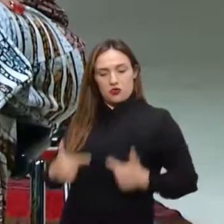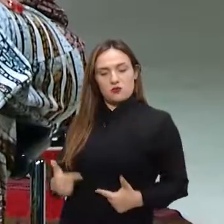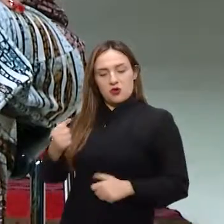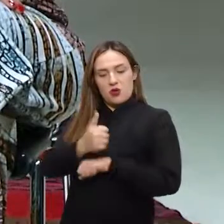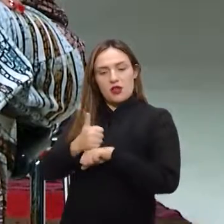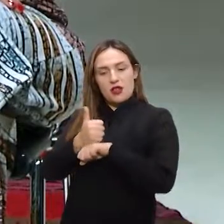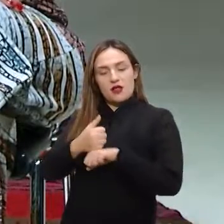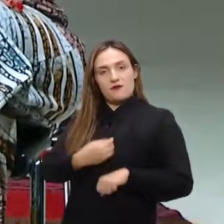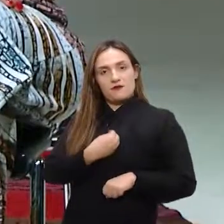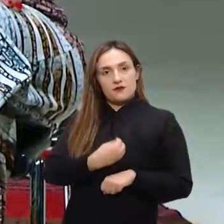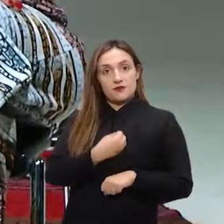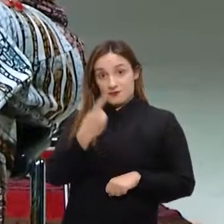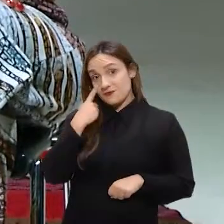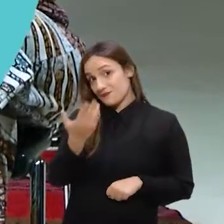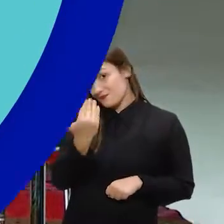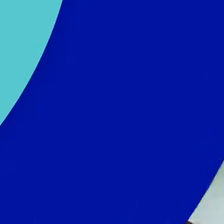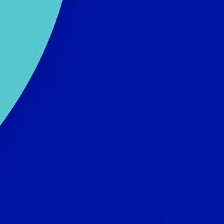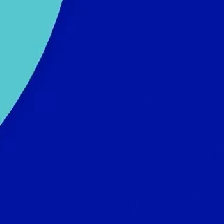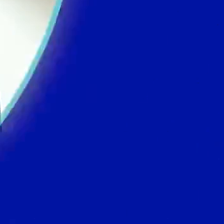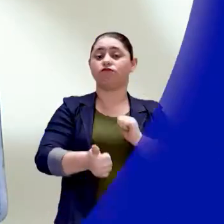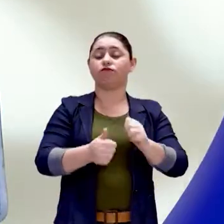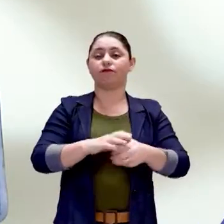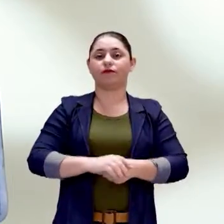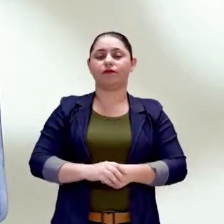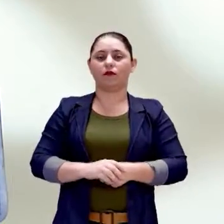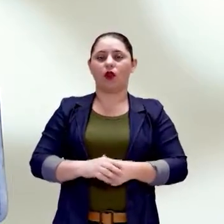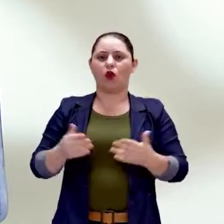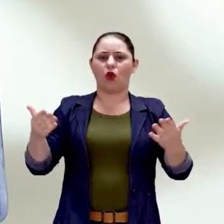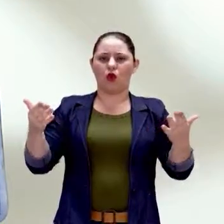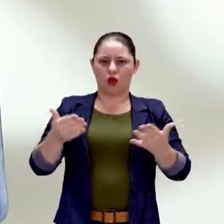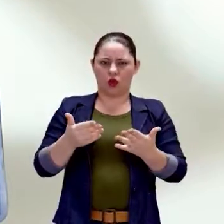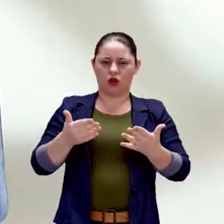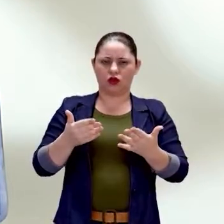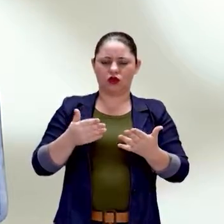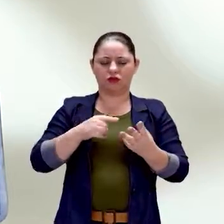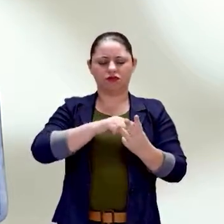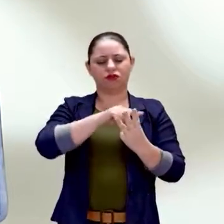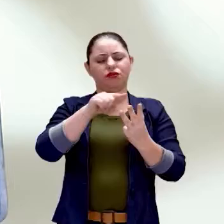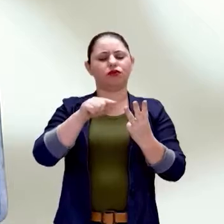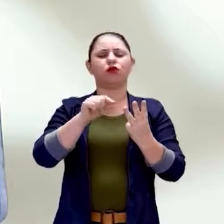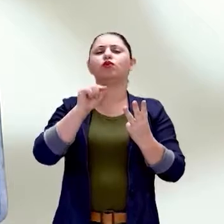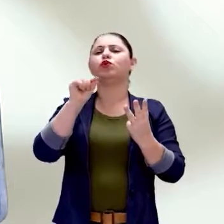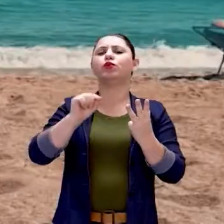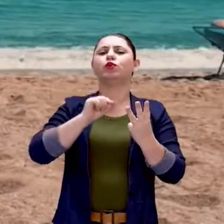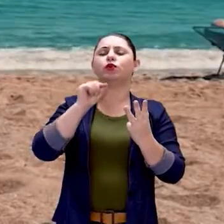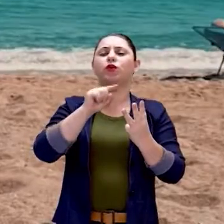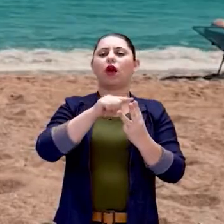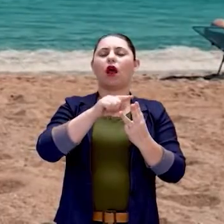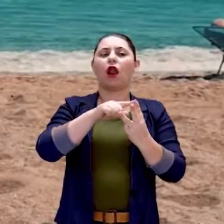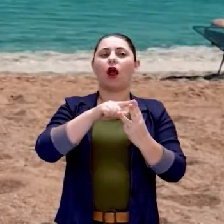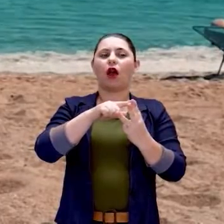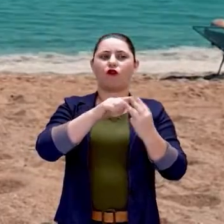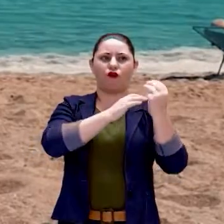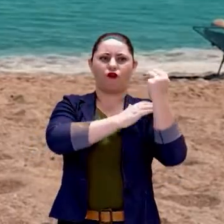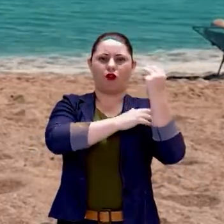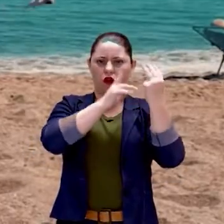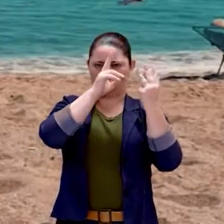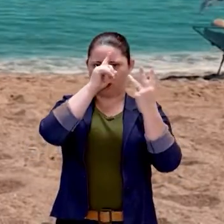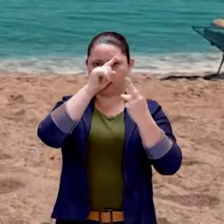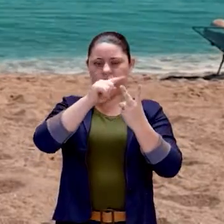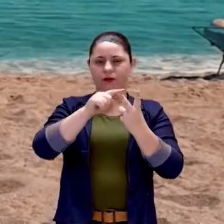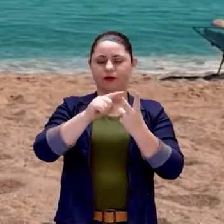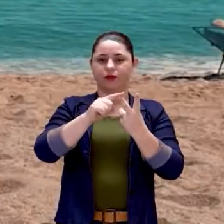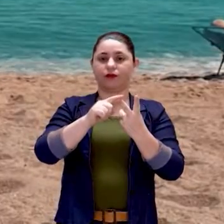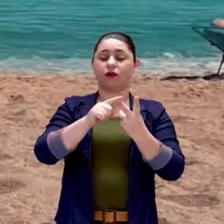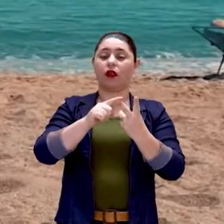e qualidade de vida. Vamos conferir? A medicina do esporte hoje age em um tripé, né? Ela age no ganho de performance,